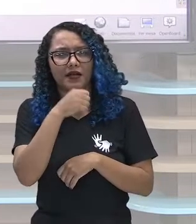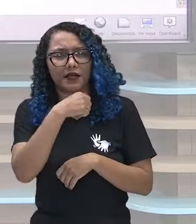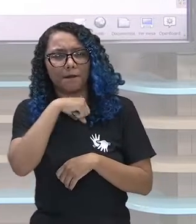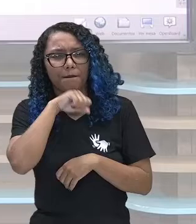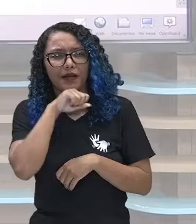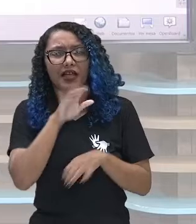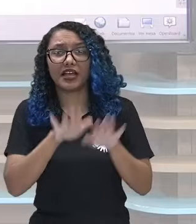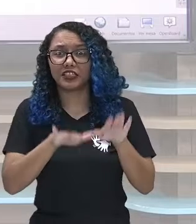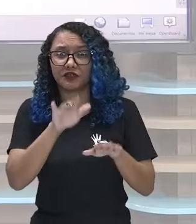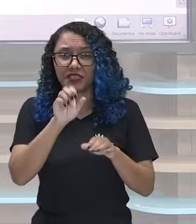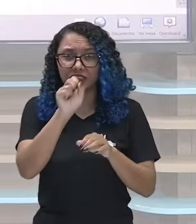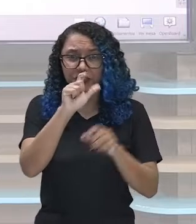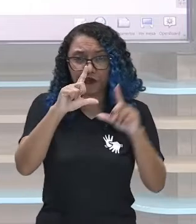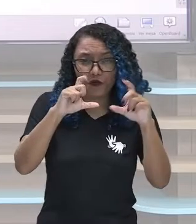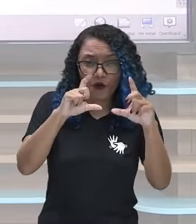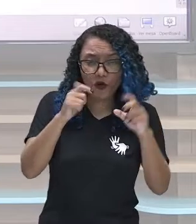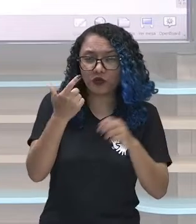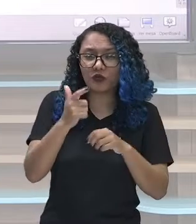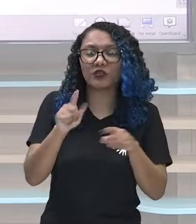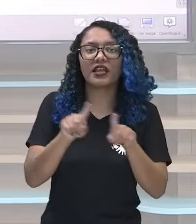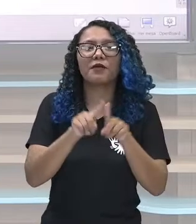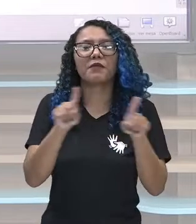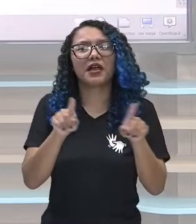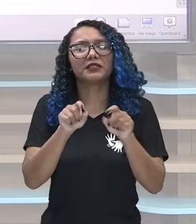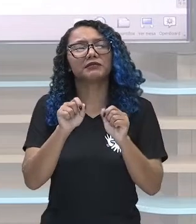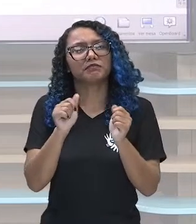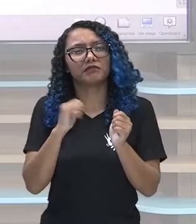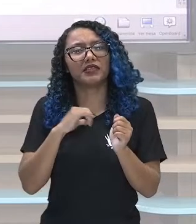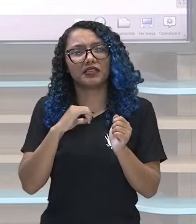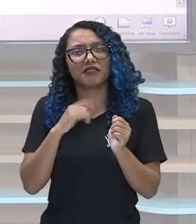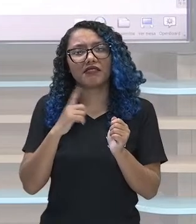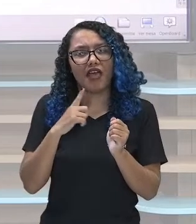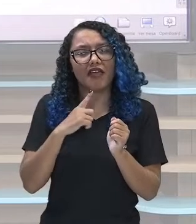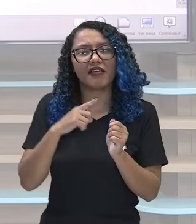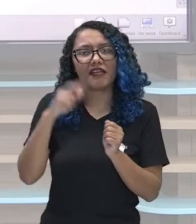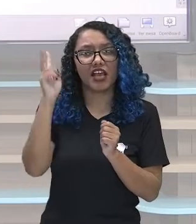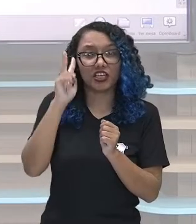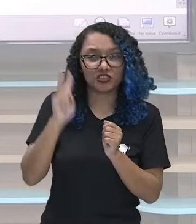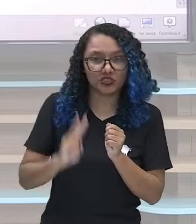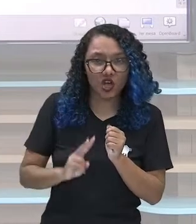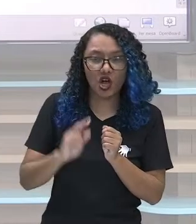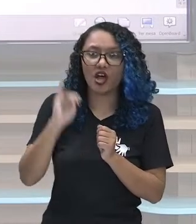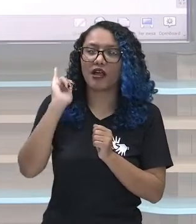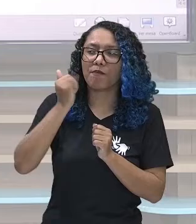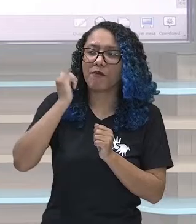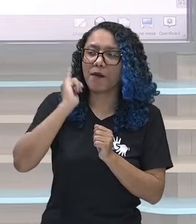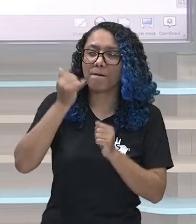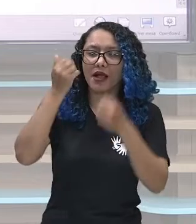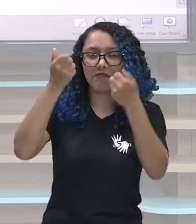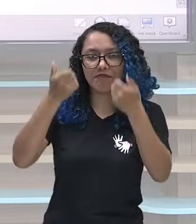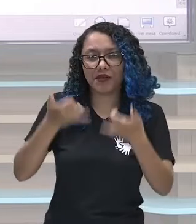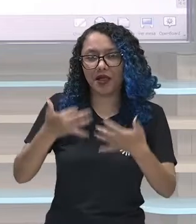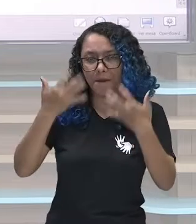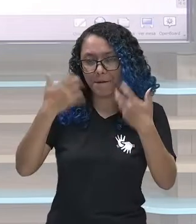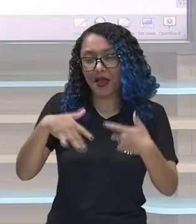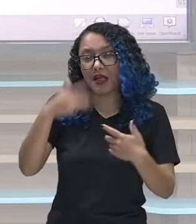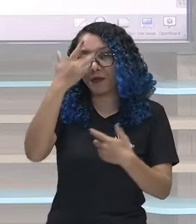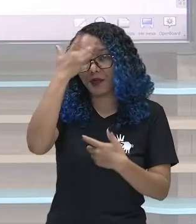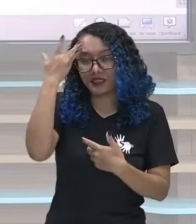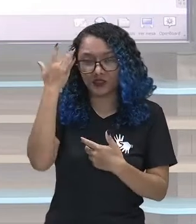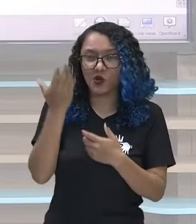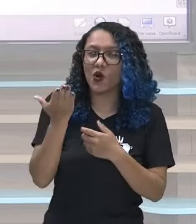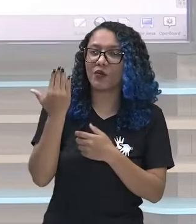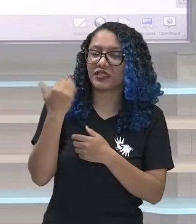nós temos ali a narração do que eles irão fazer, né? Das pessoas aí mais antigas, né? Como nossos tios,